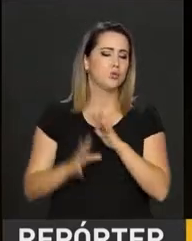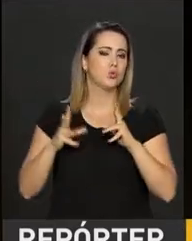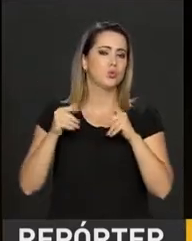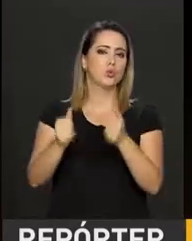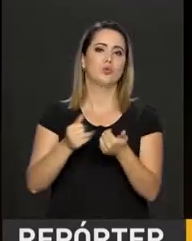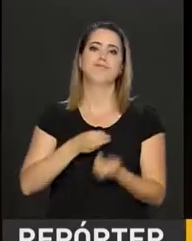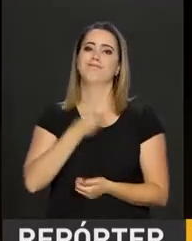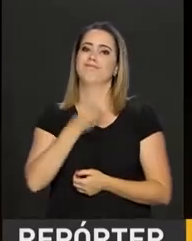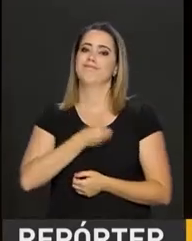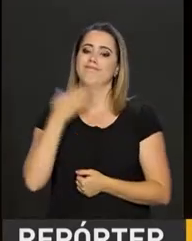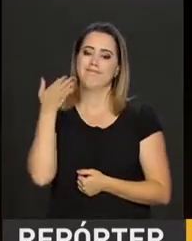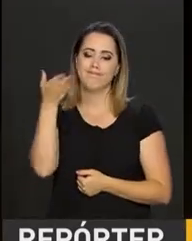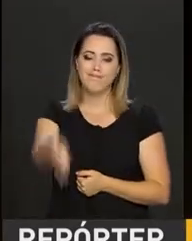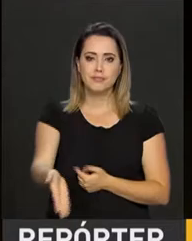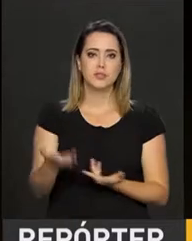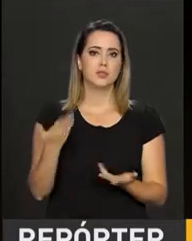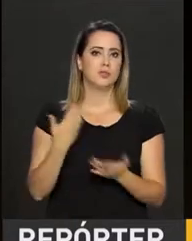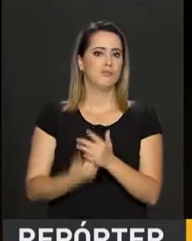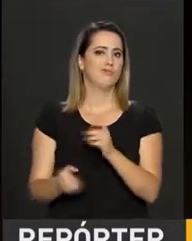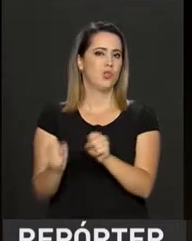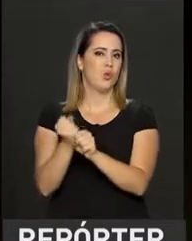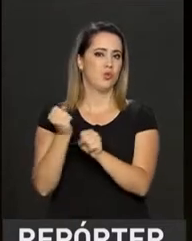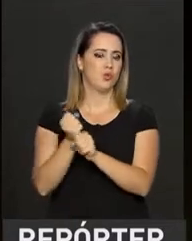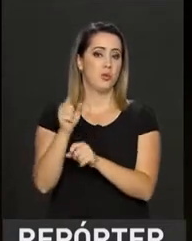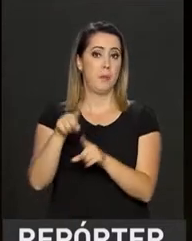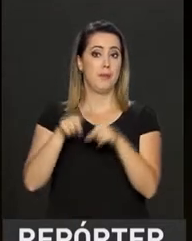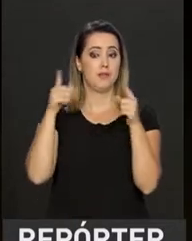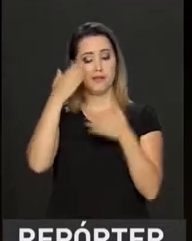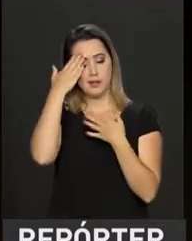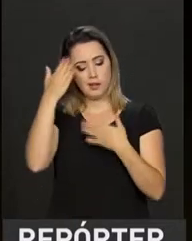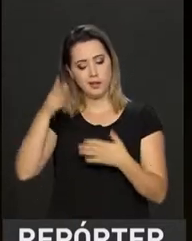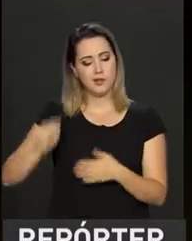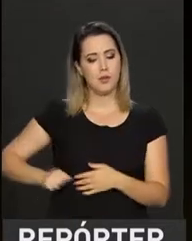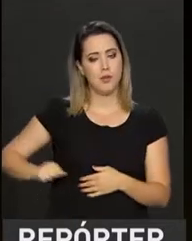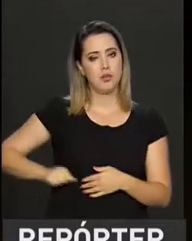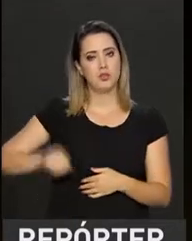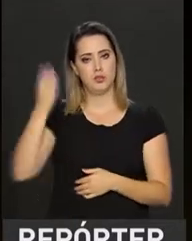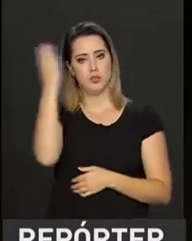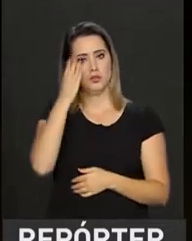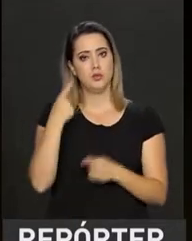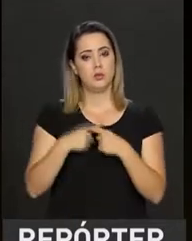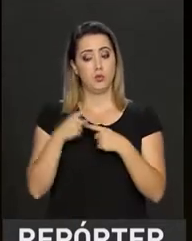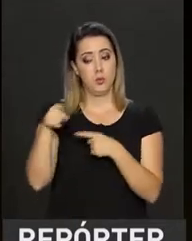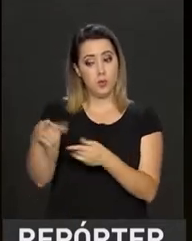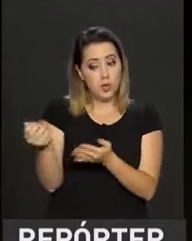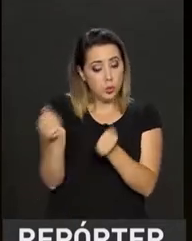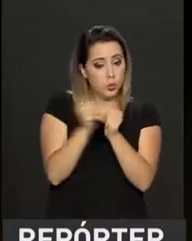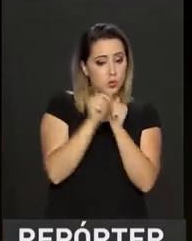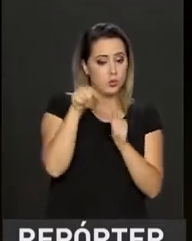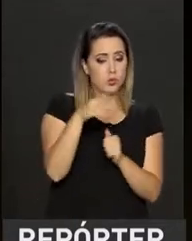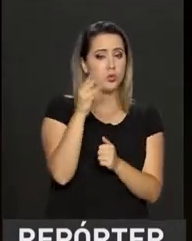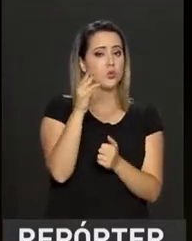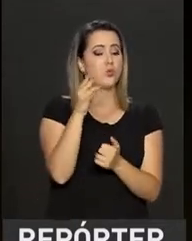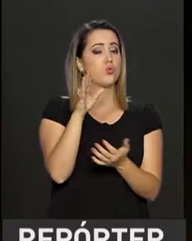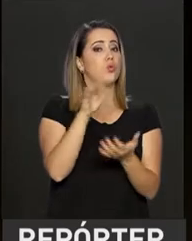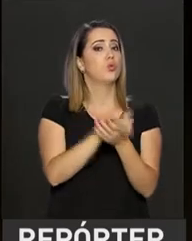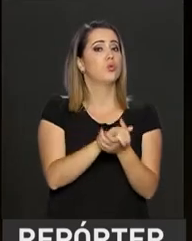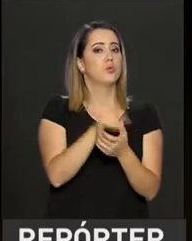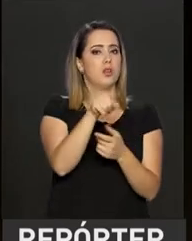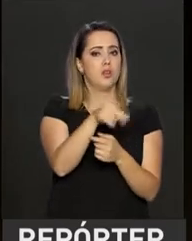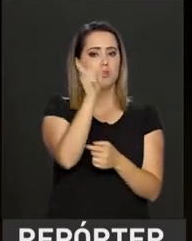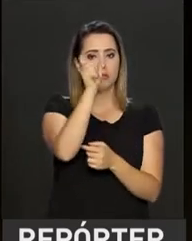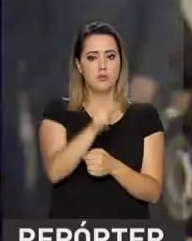vida. E quero agradecer ao Itamaraty que conseguiu botar ele nesse voo, apesar dele ser americano, mas isso daí